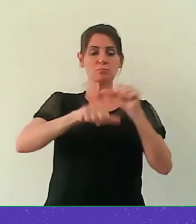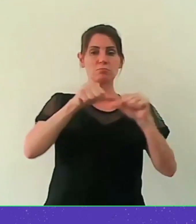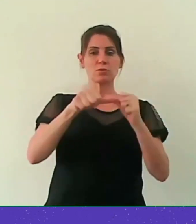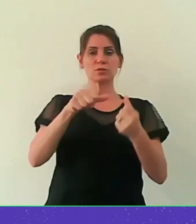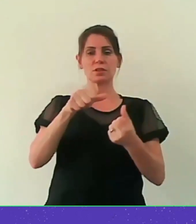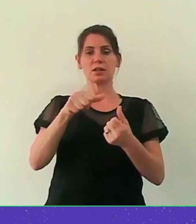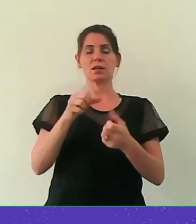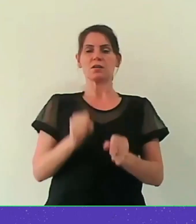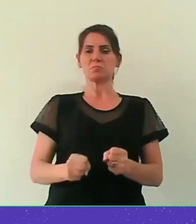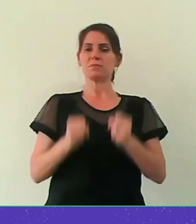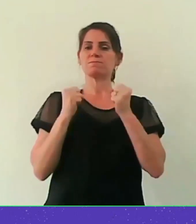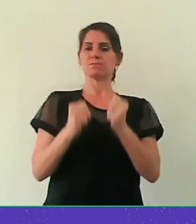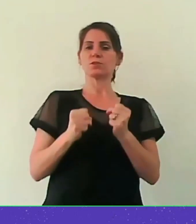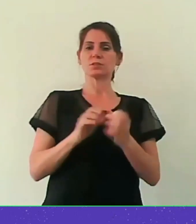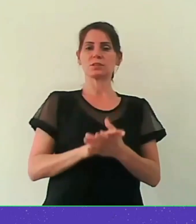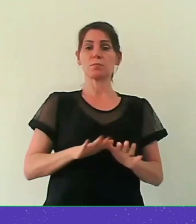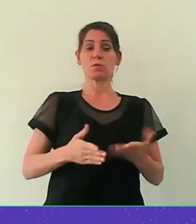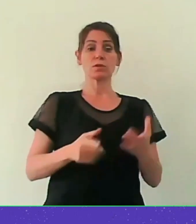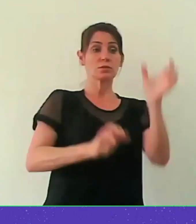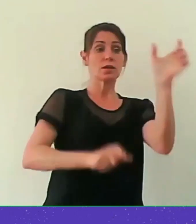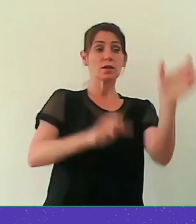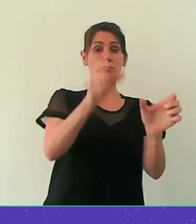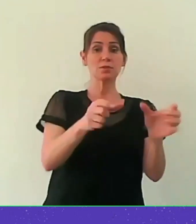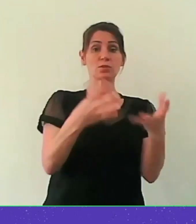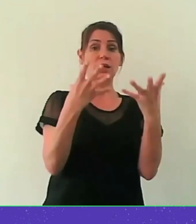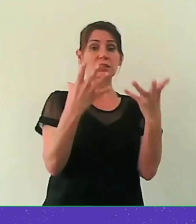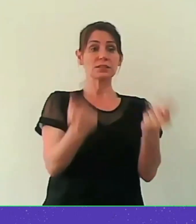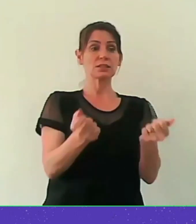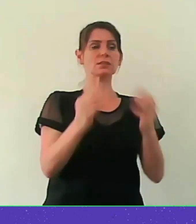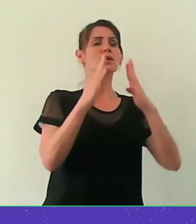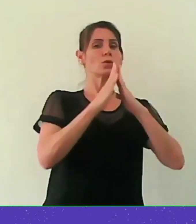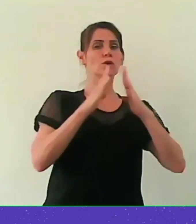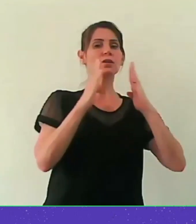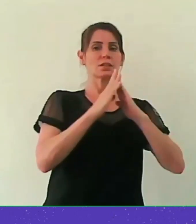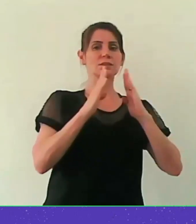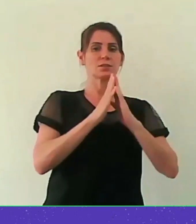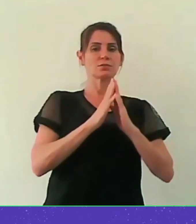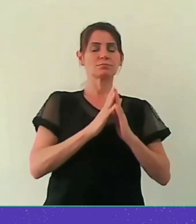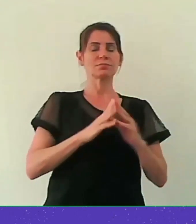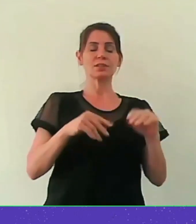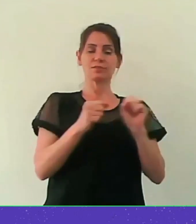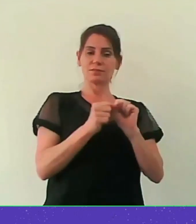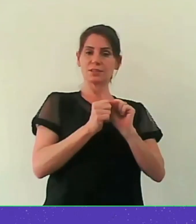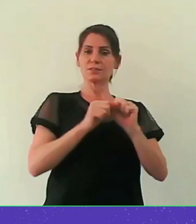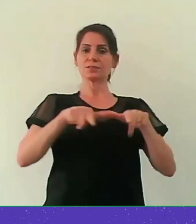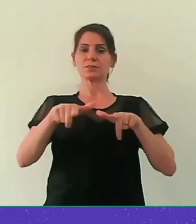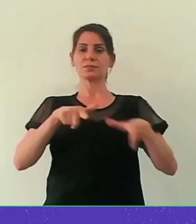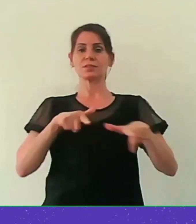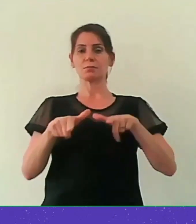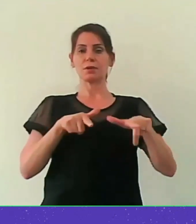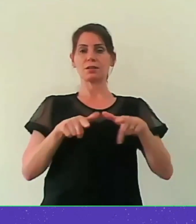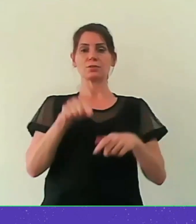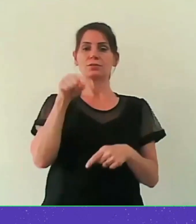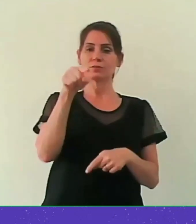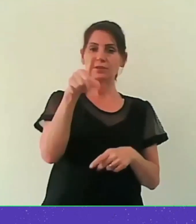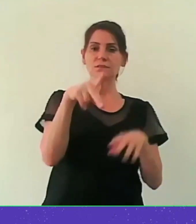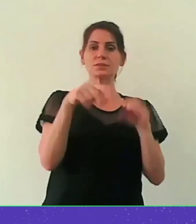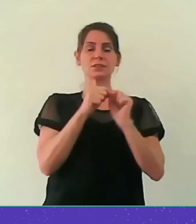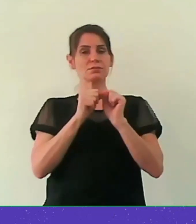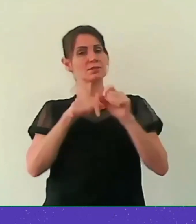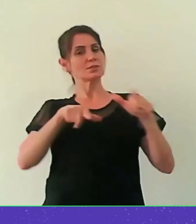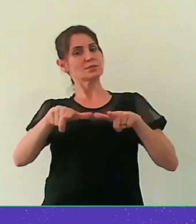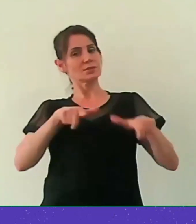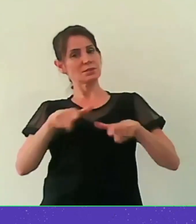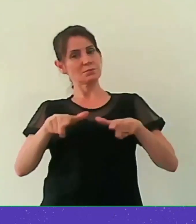pessoa aceita o Evangelho, aceita uma oração, realizou um trabalho. Você realizou um trabalho.